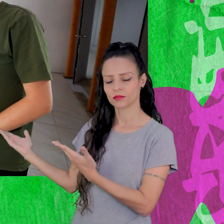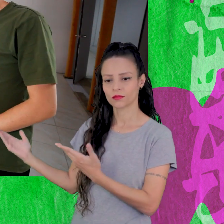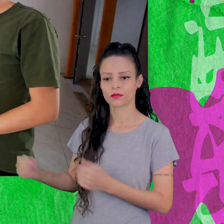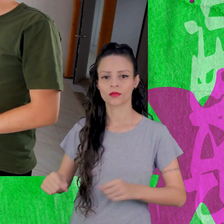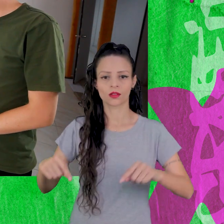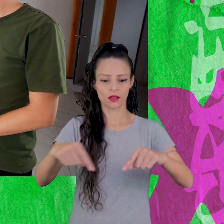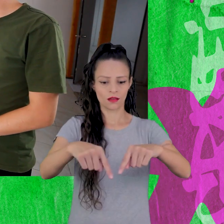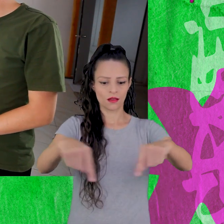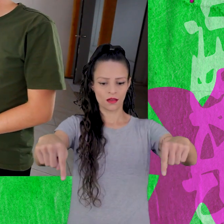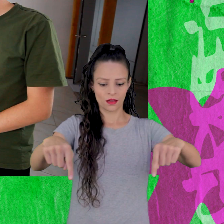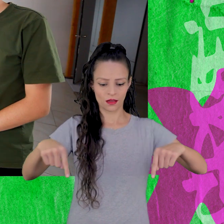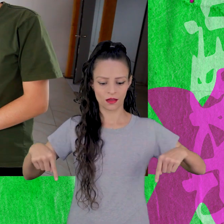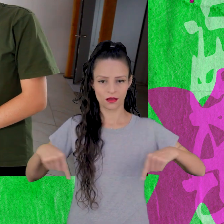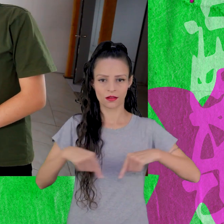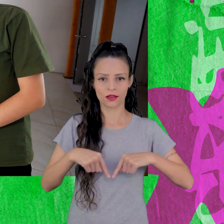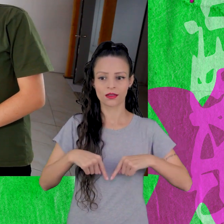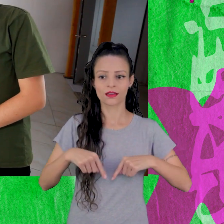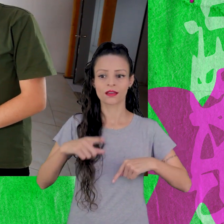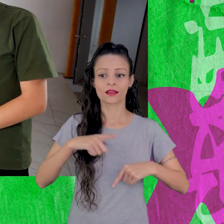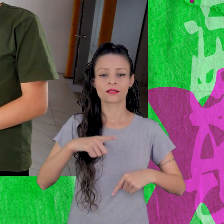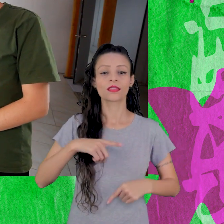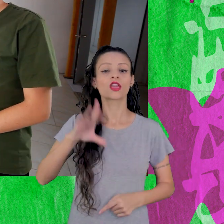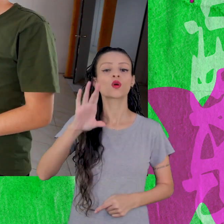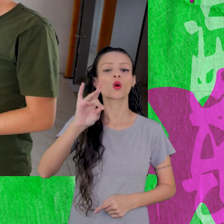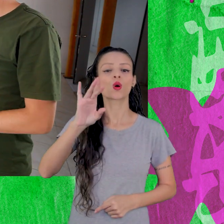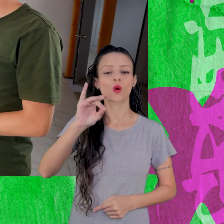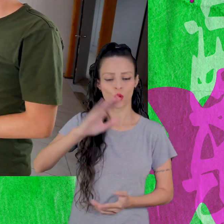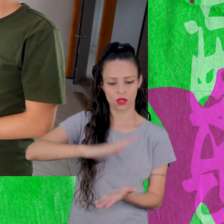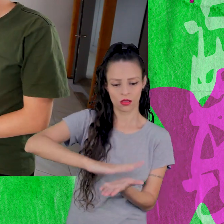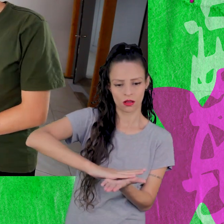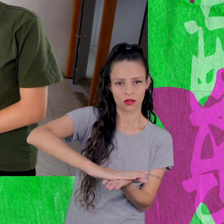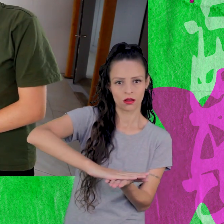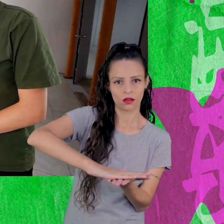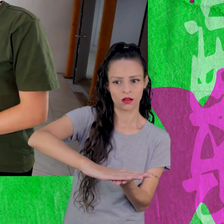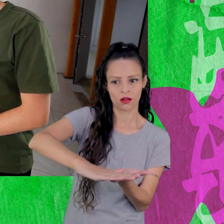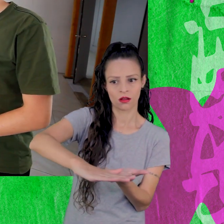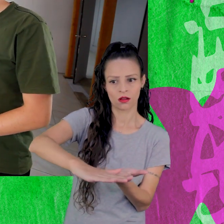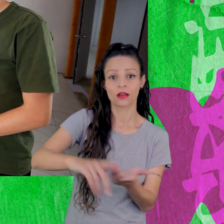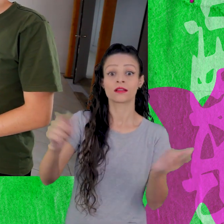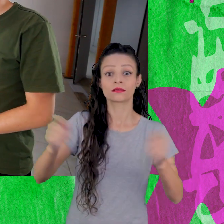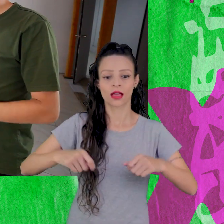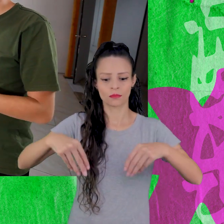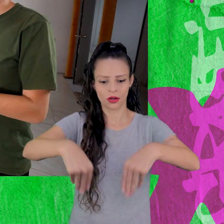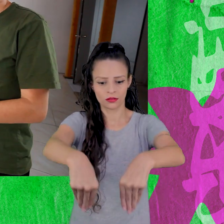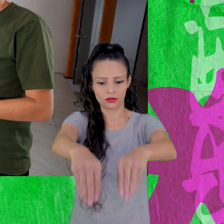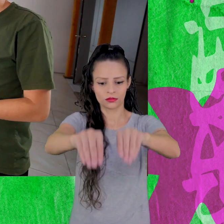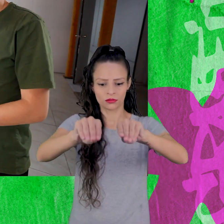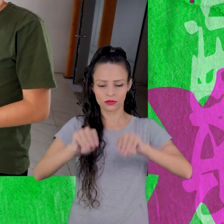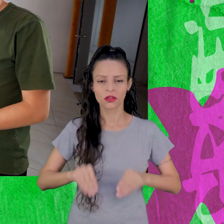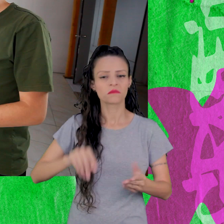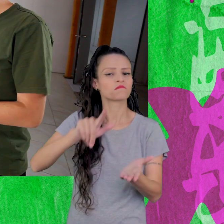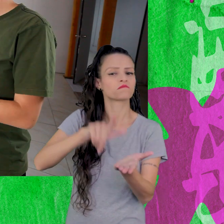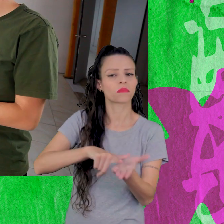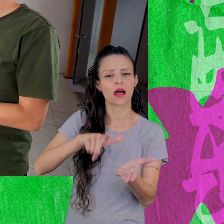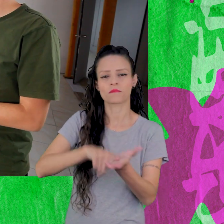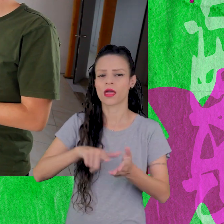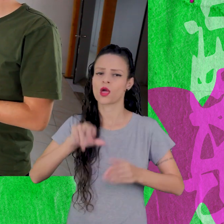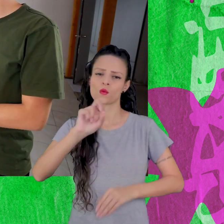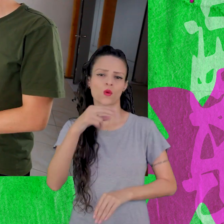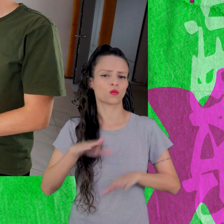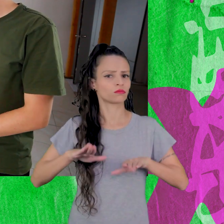berço. O berço ele tem uma colinha de contato que permite que a gente coloque o tecido ou papel, qualquer